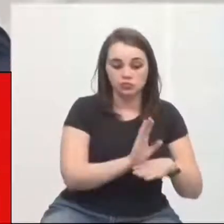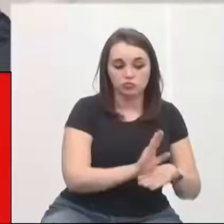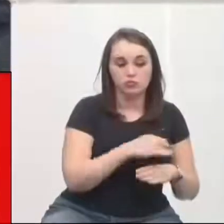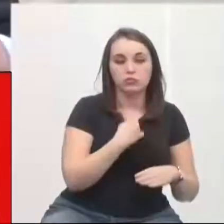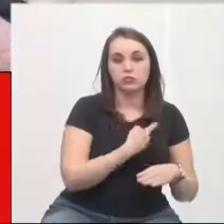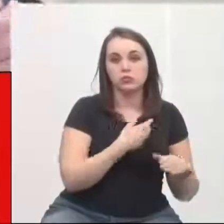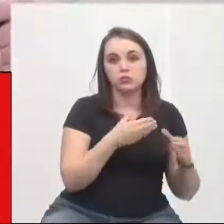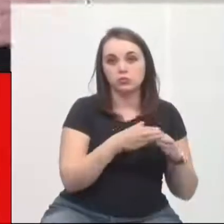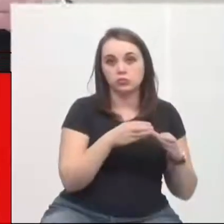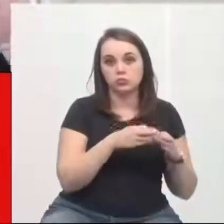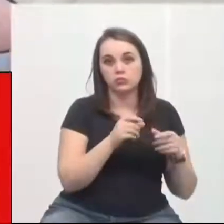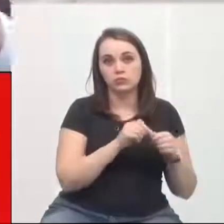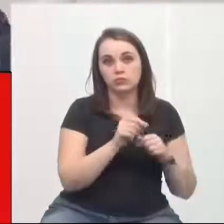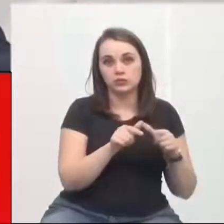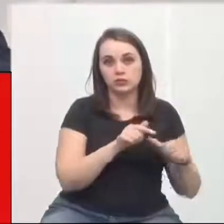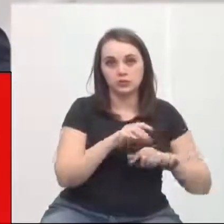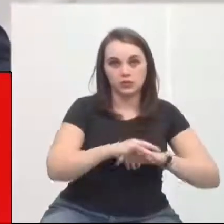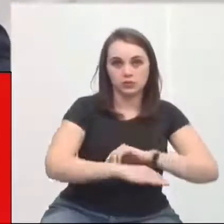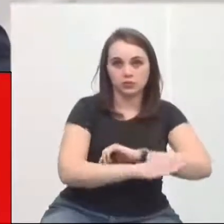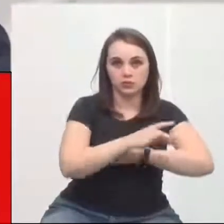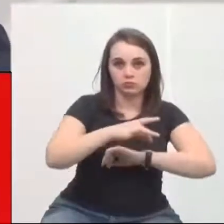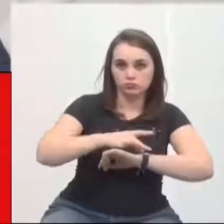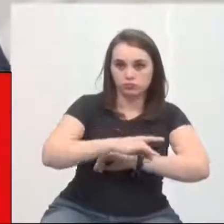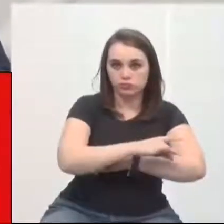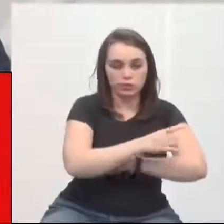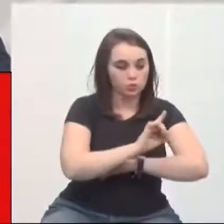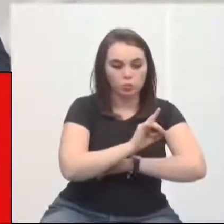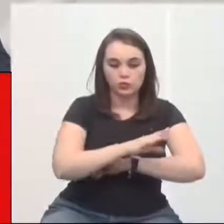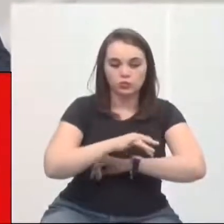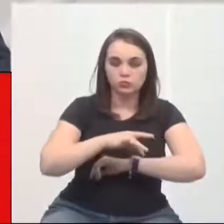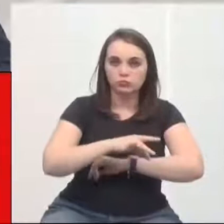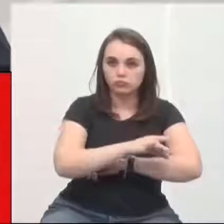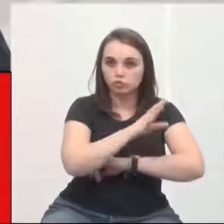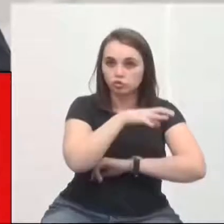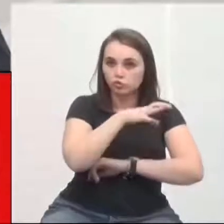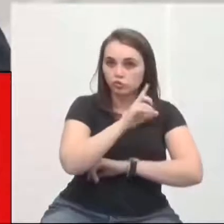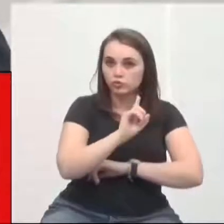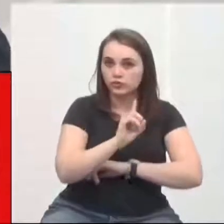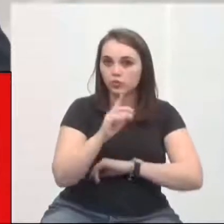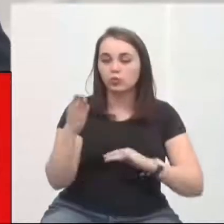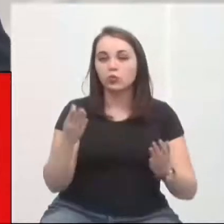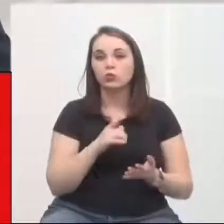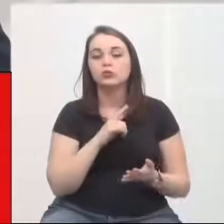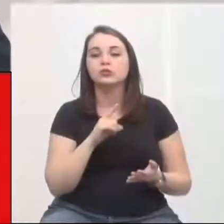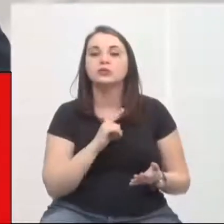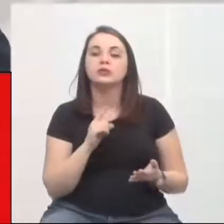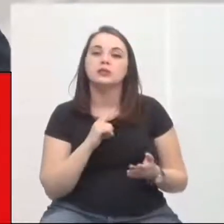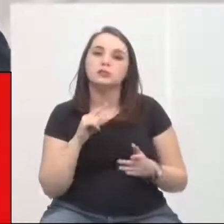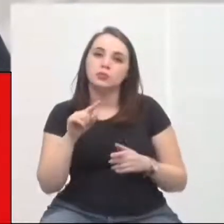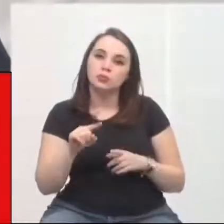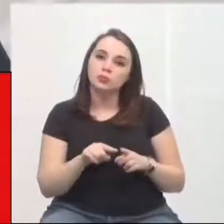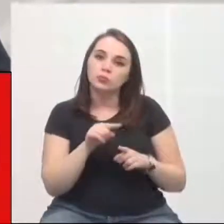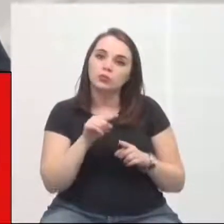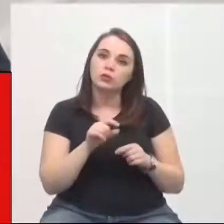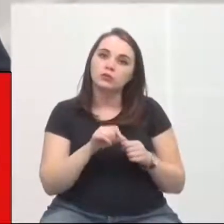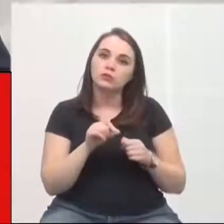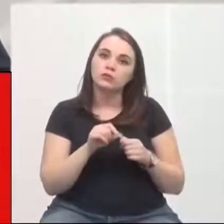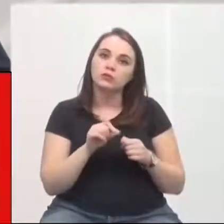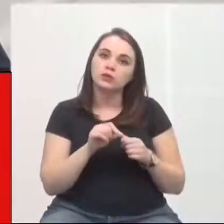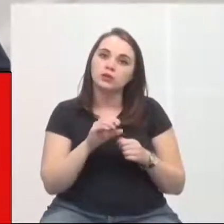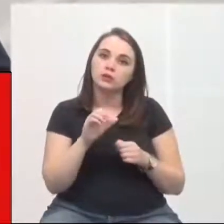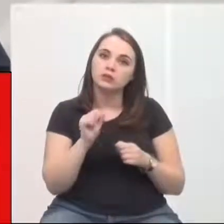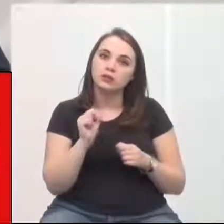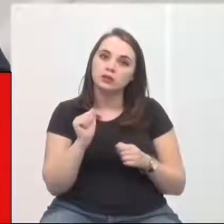mínima, para fazer esse tapa-buraco. O tapa-buraco não é só tapa-buraco de chuva. Hoje nós temos o buraco que é causado pela Kazan,